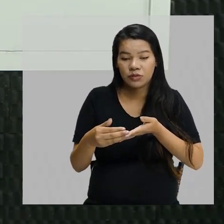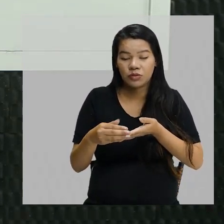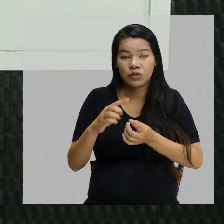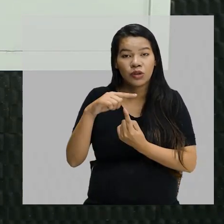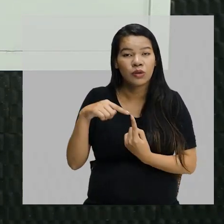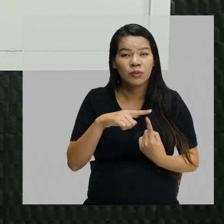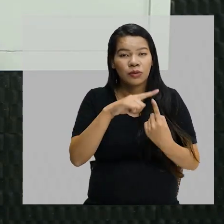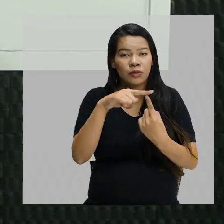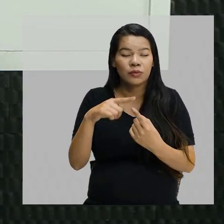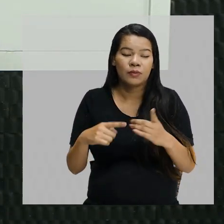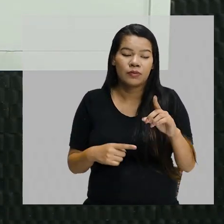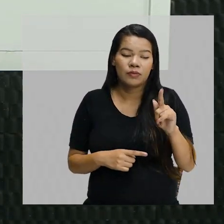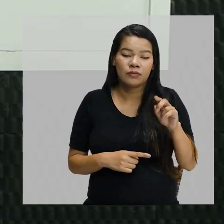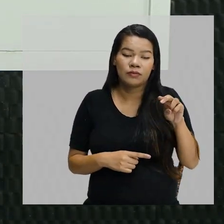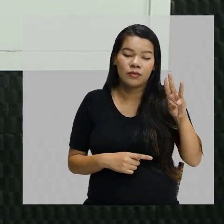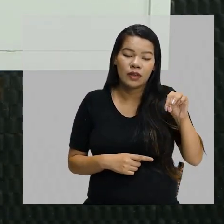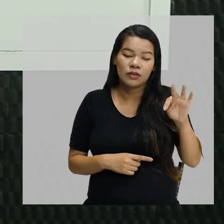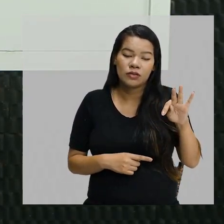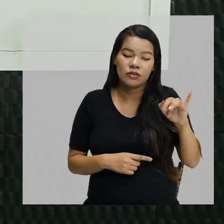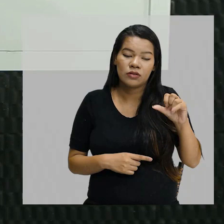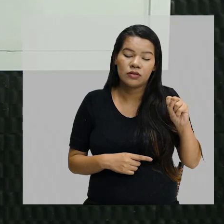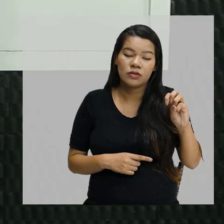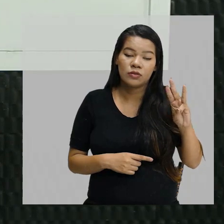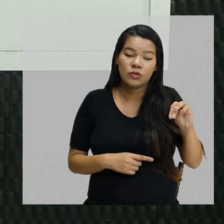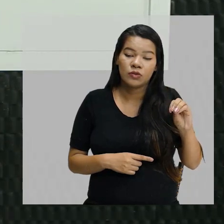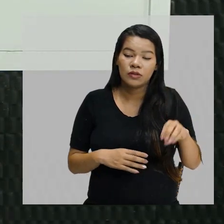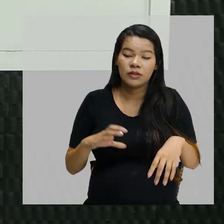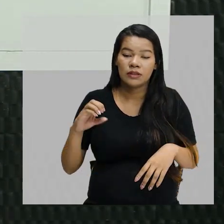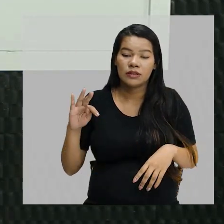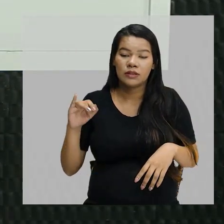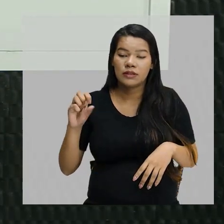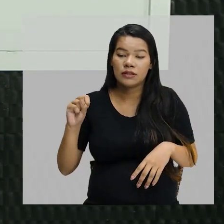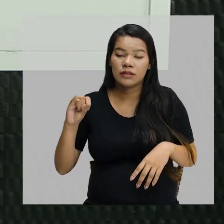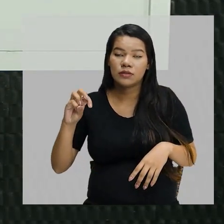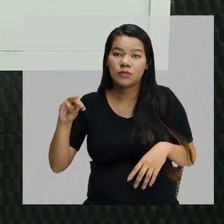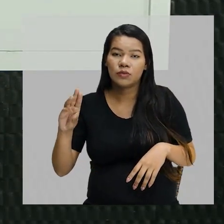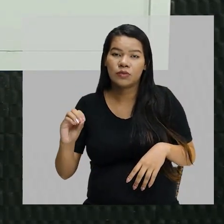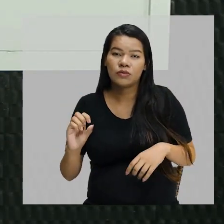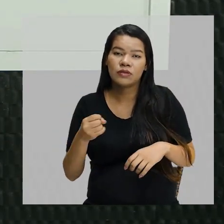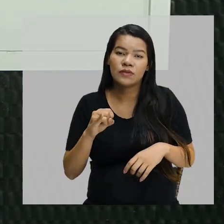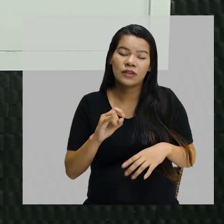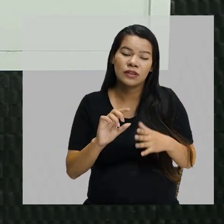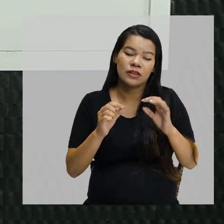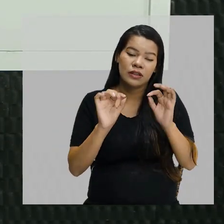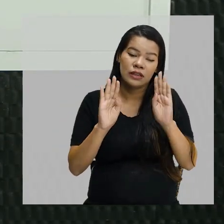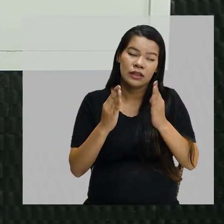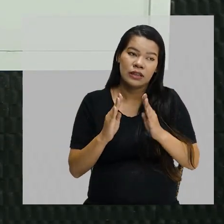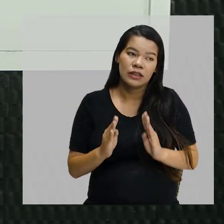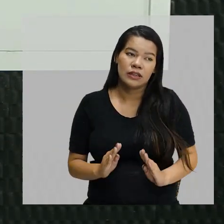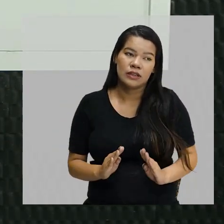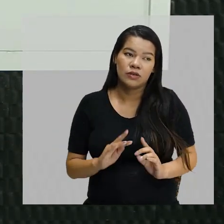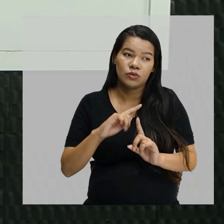conhecimento dogmatismo ceticismo tá veja só aí quando você coloca aqui ó formas de conhecimento